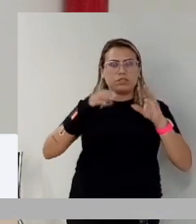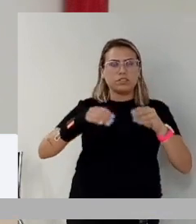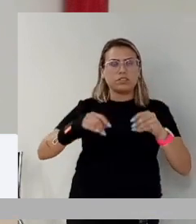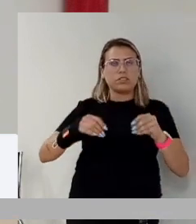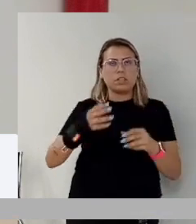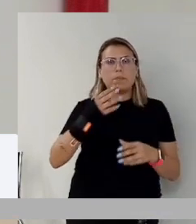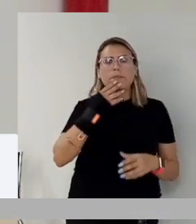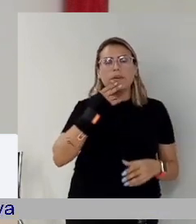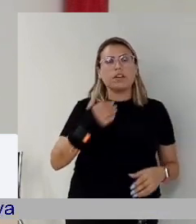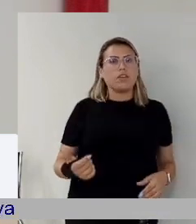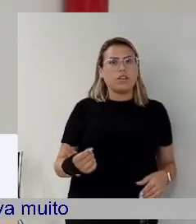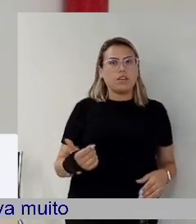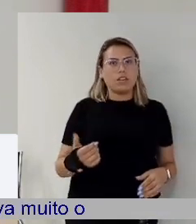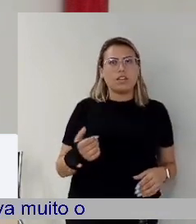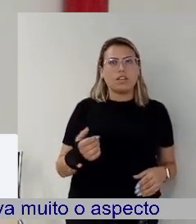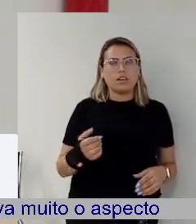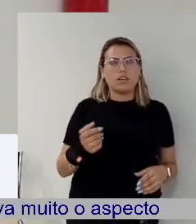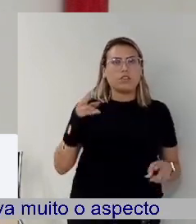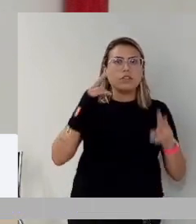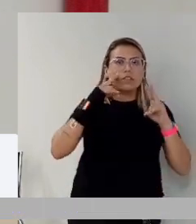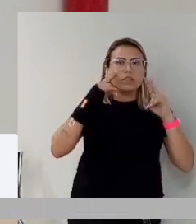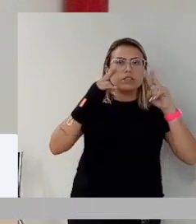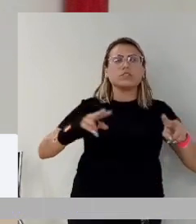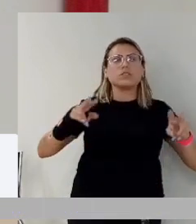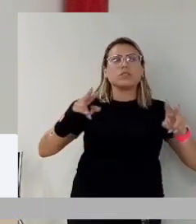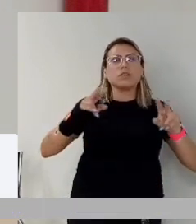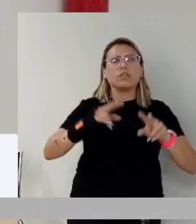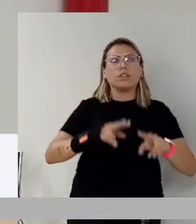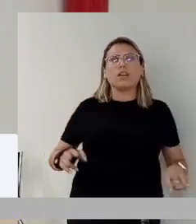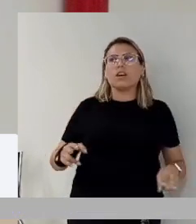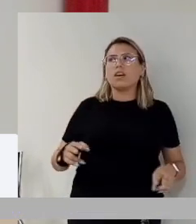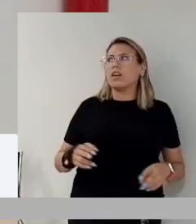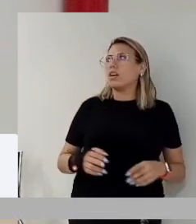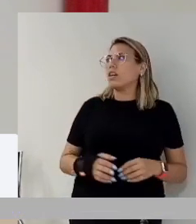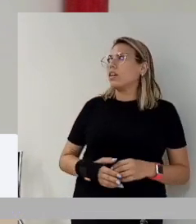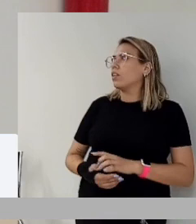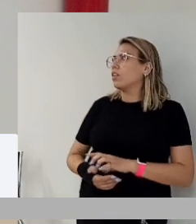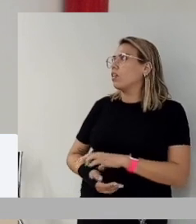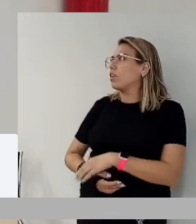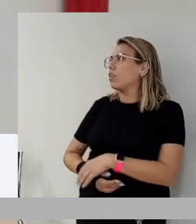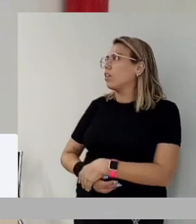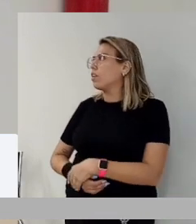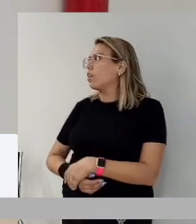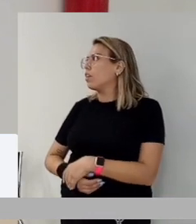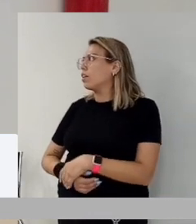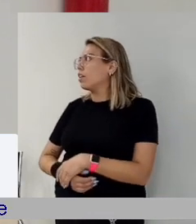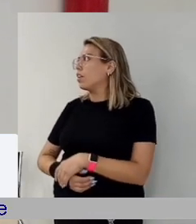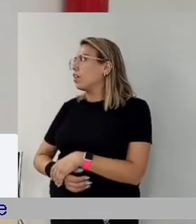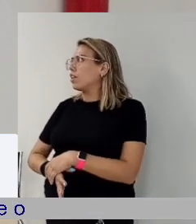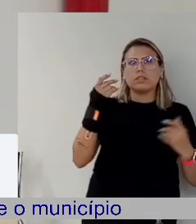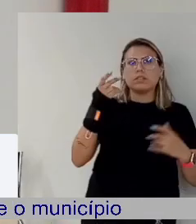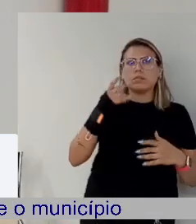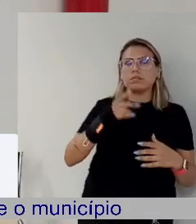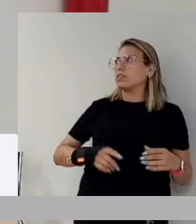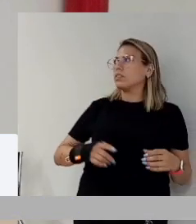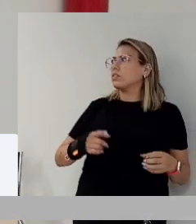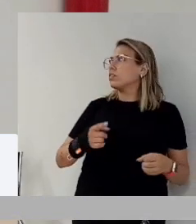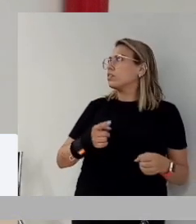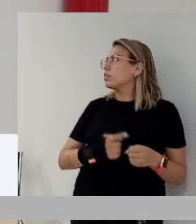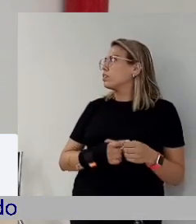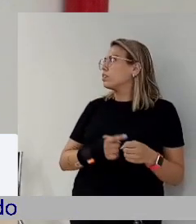melhorava muito o aspecto visual ali você secretário eu fui informado que o município de Tabo do Norte foi